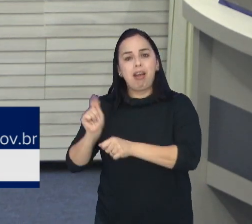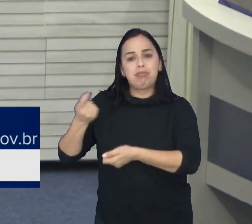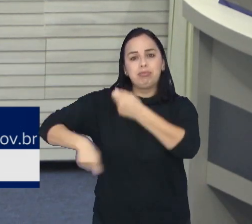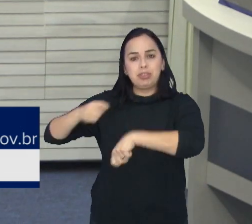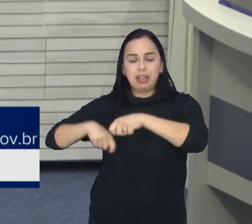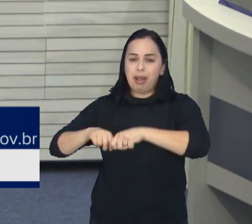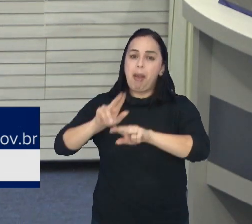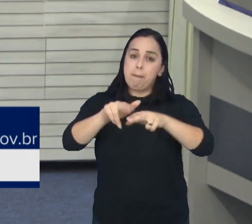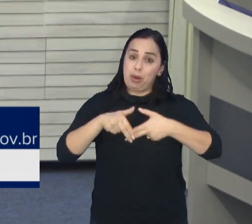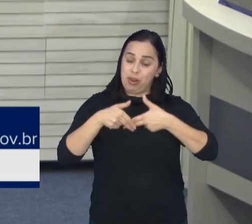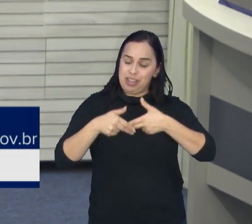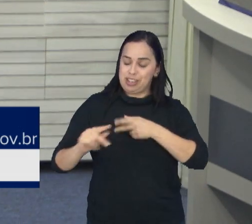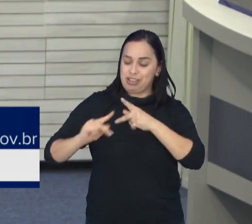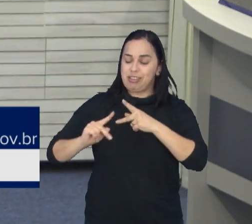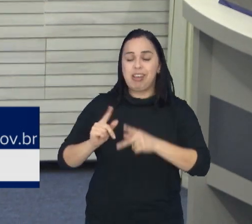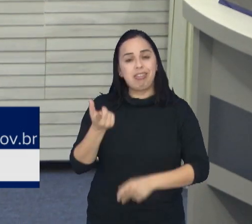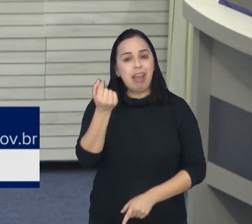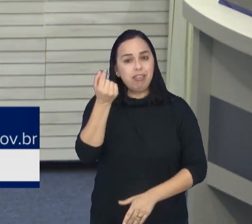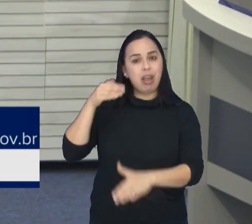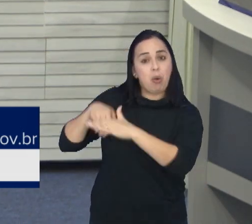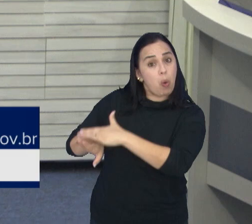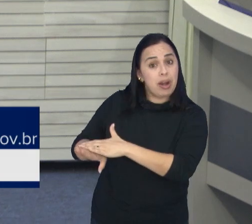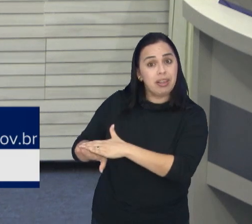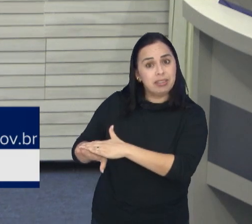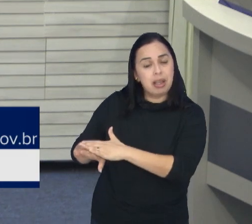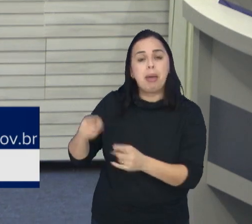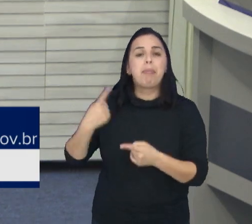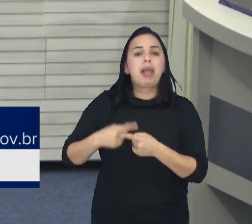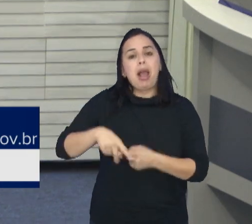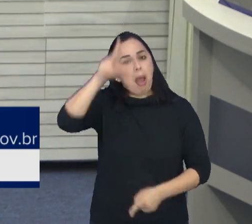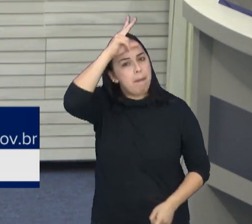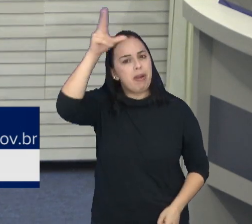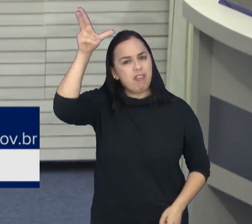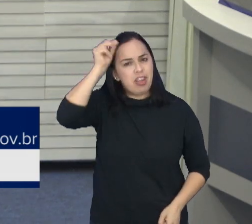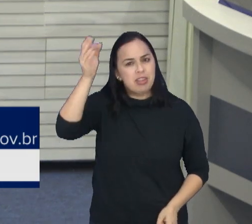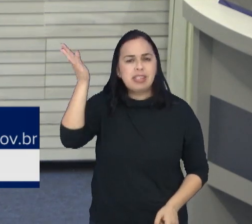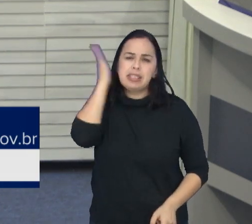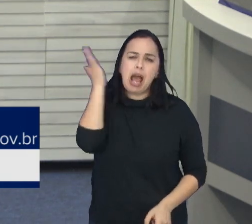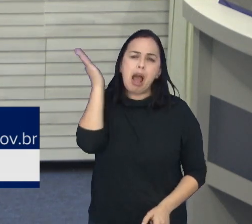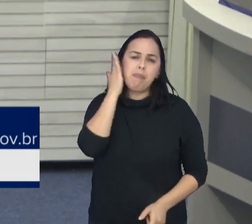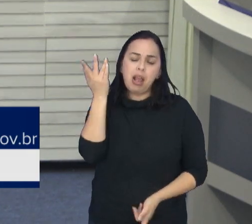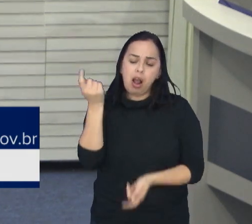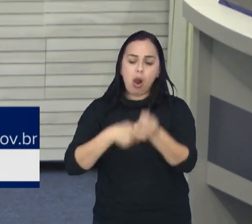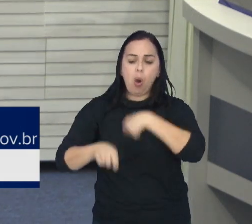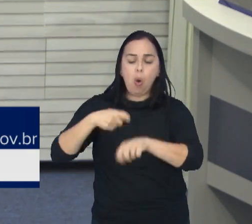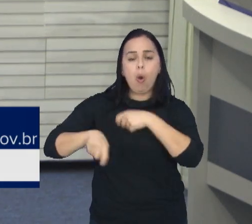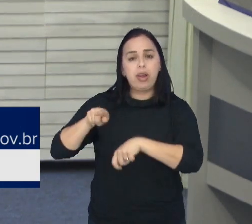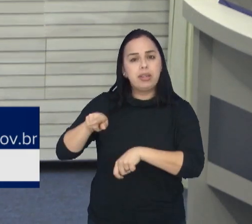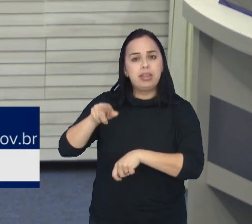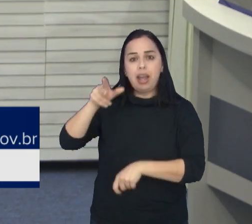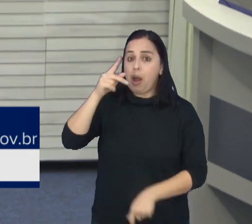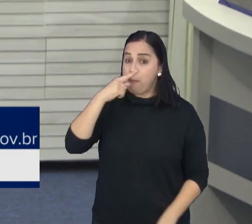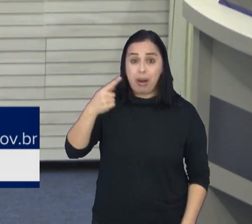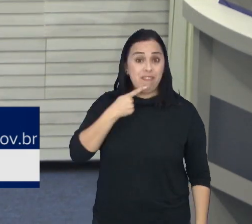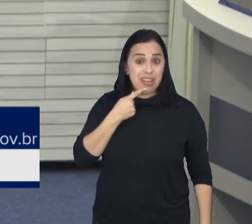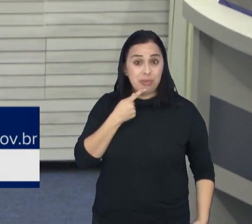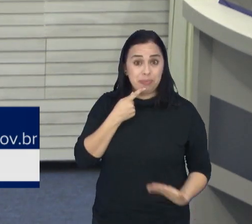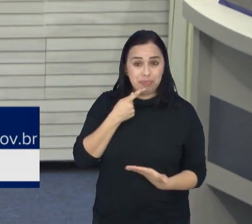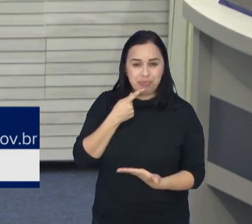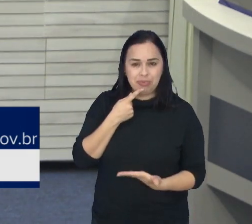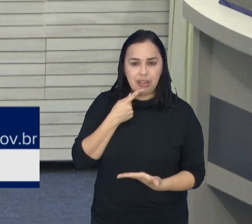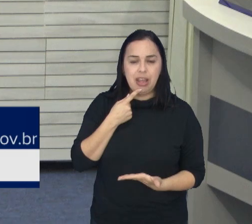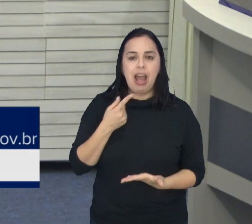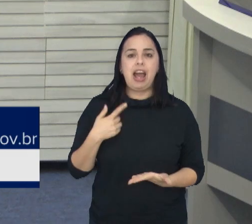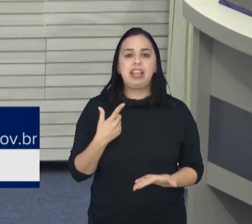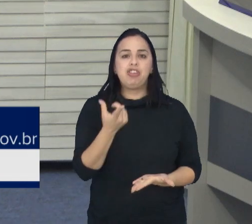por isso que São José tem dinheiro sobrando. Porque tem um prefeito que sabe fazer gestão, que é o prefeito Anderson Farias. Mas não é porque tem